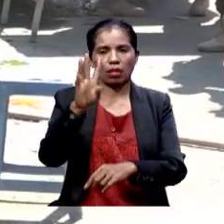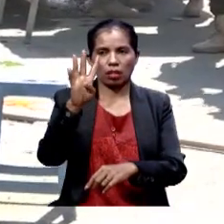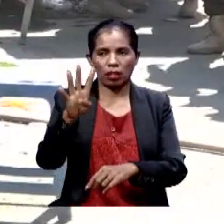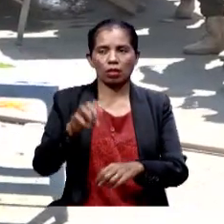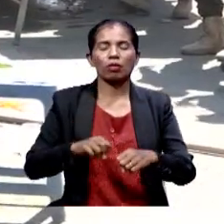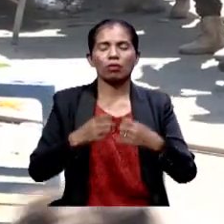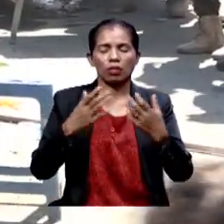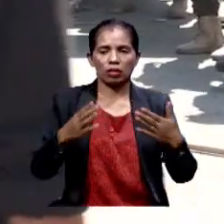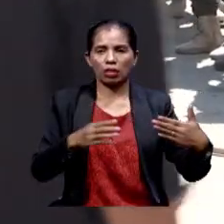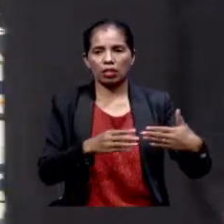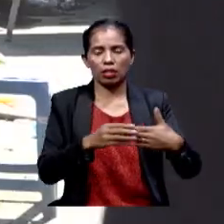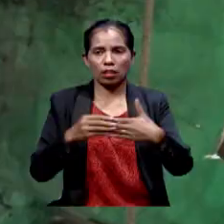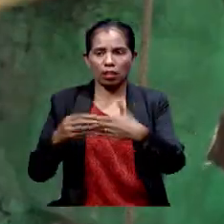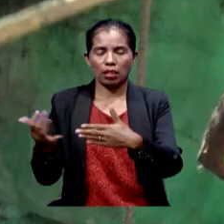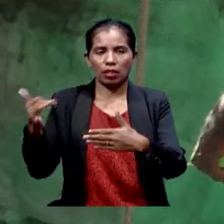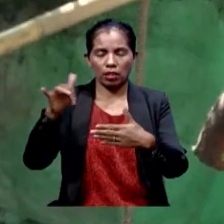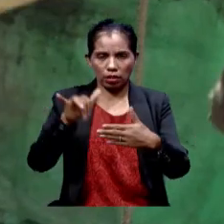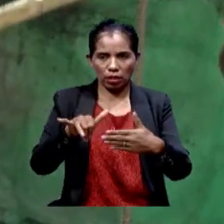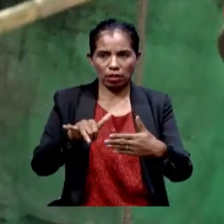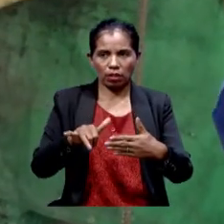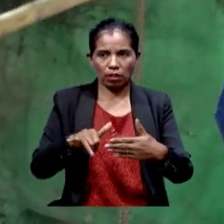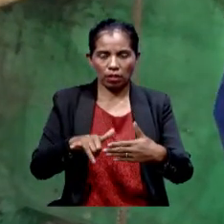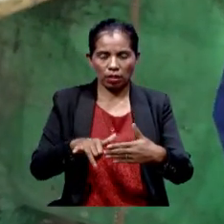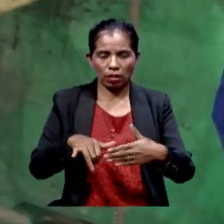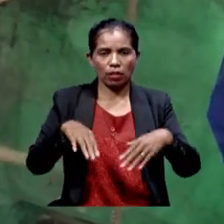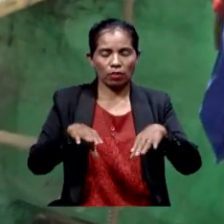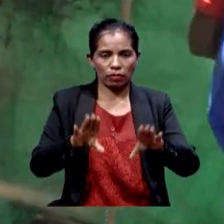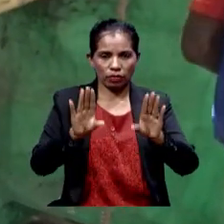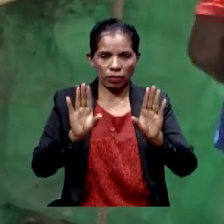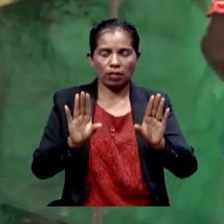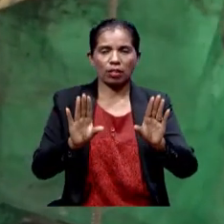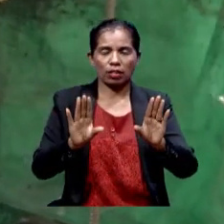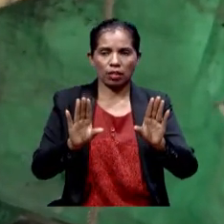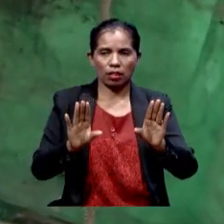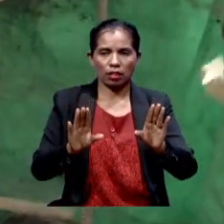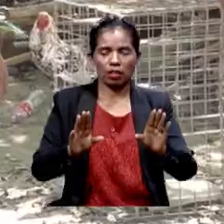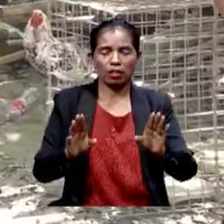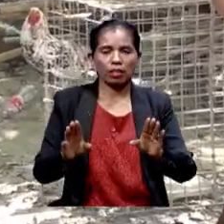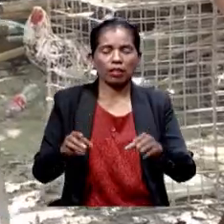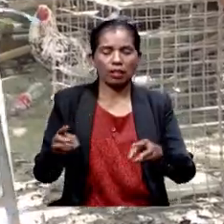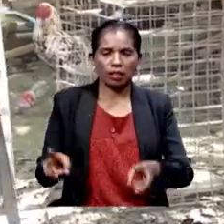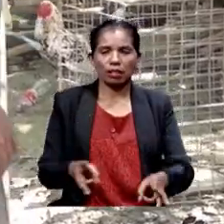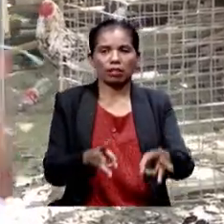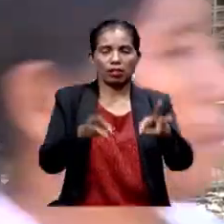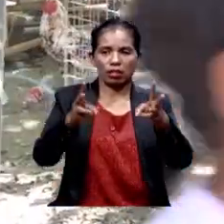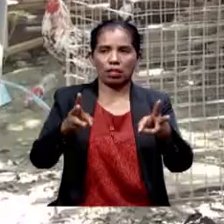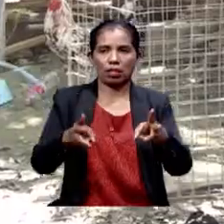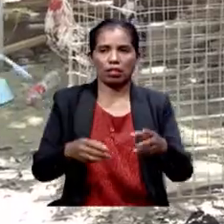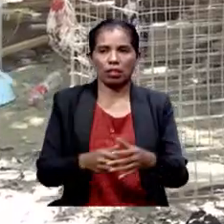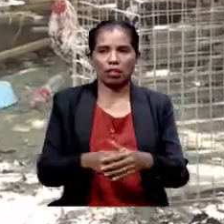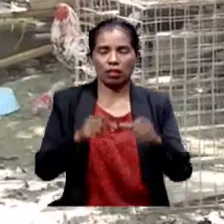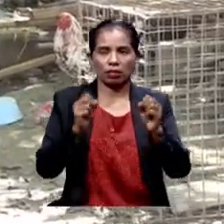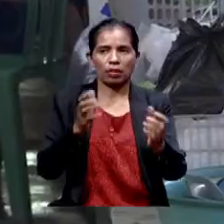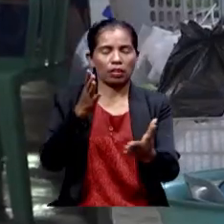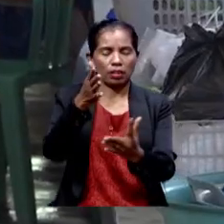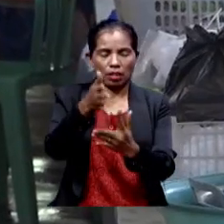oinsa organiza mobiliza sira na be manka durante ne fan ocupa hela espaço estacionamento nenian hatu bele tama